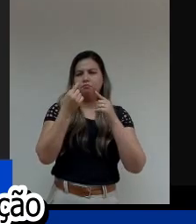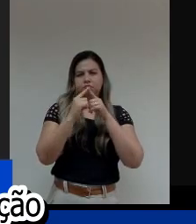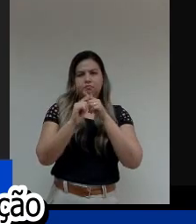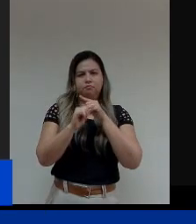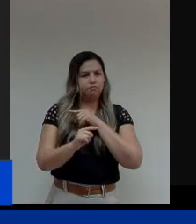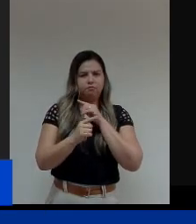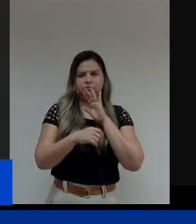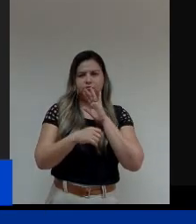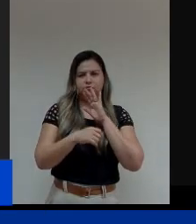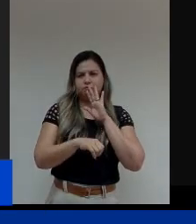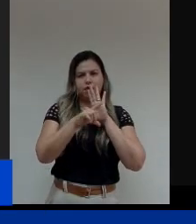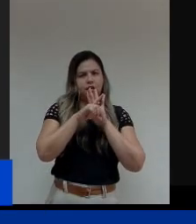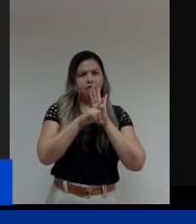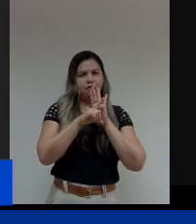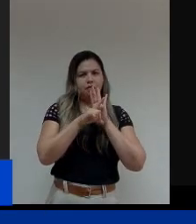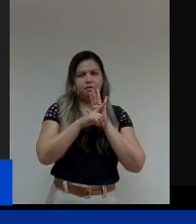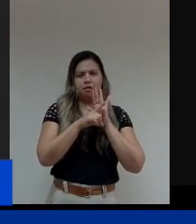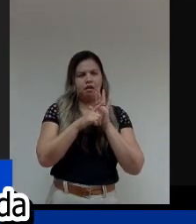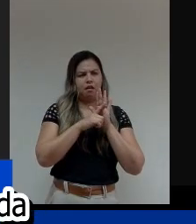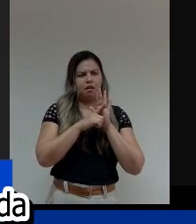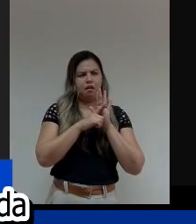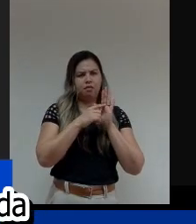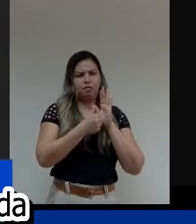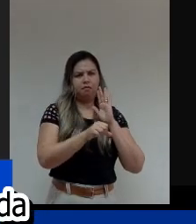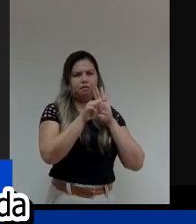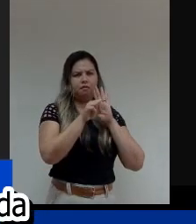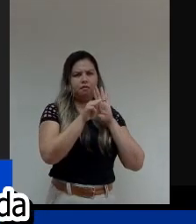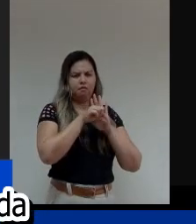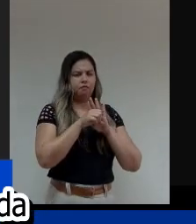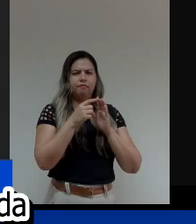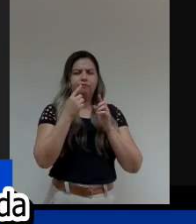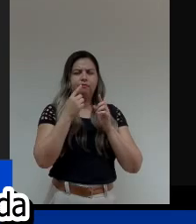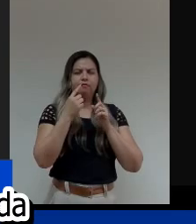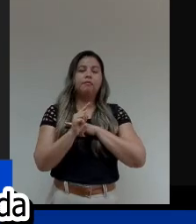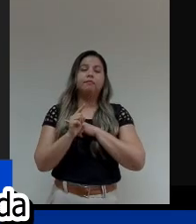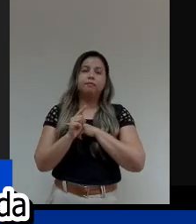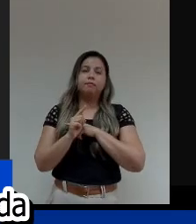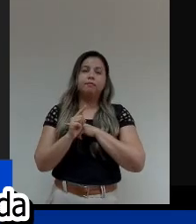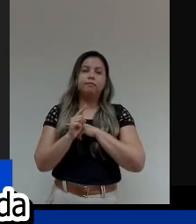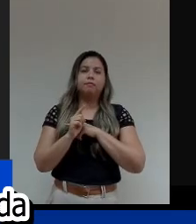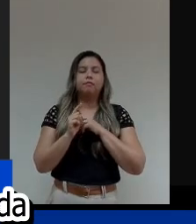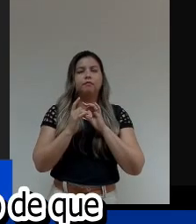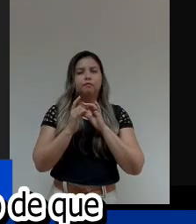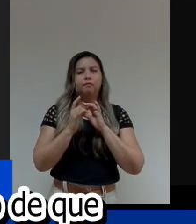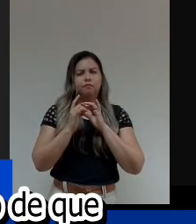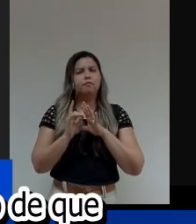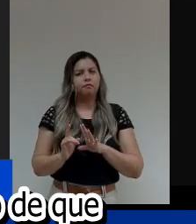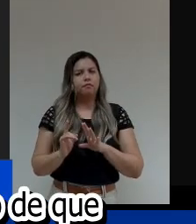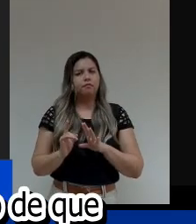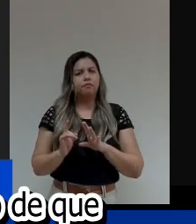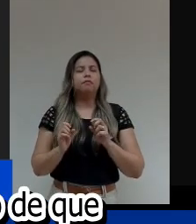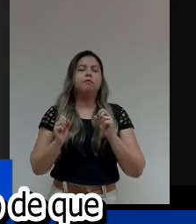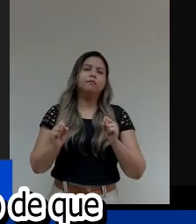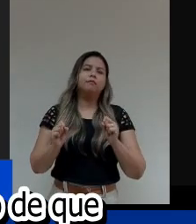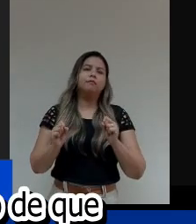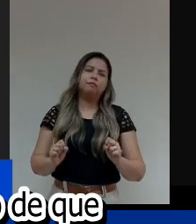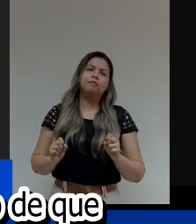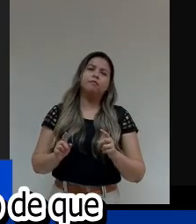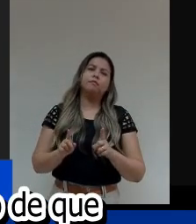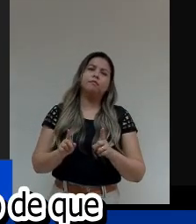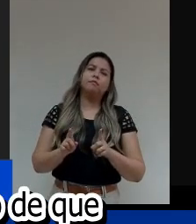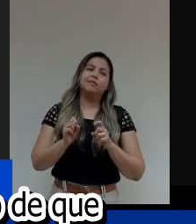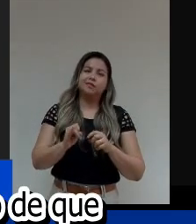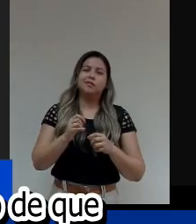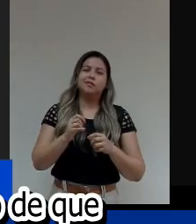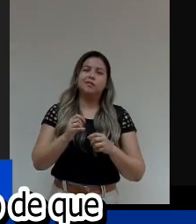uma violação à legislação eleitoral. O MPE enfatiza que, para a caracterização da conduta vedada, seria